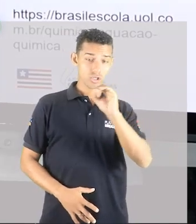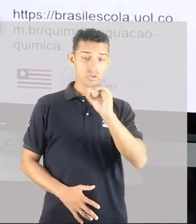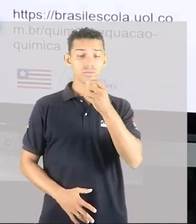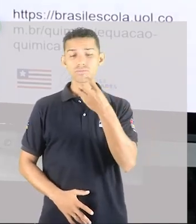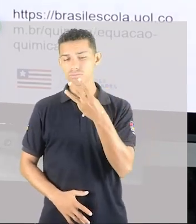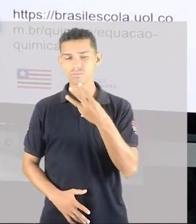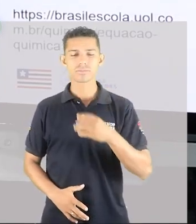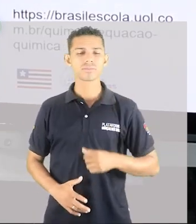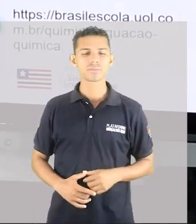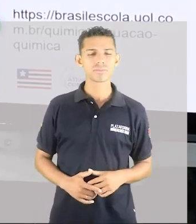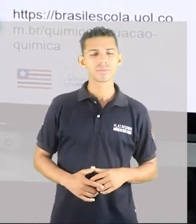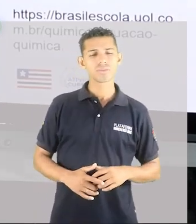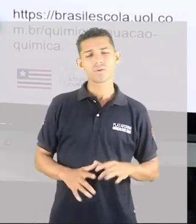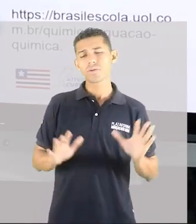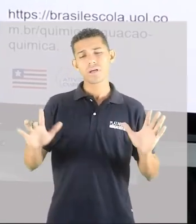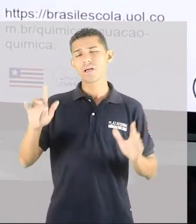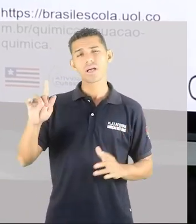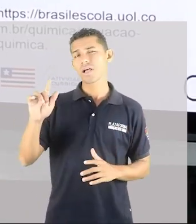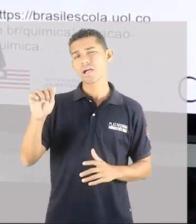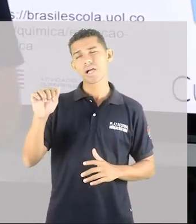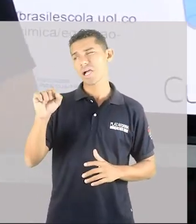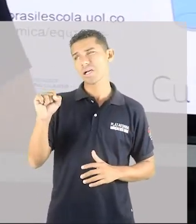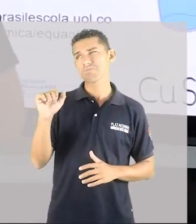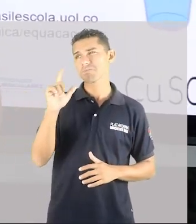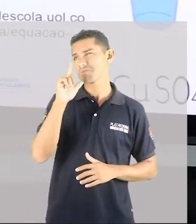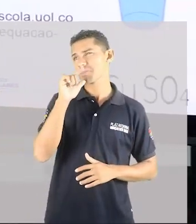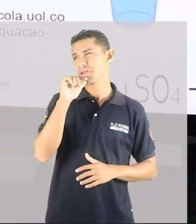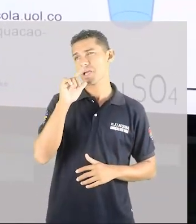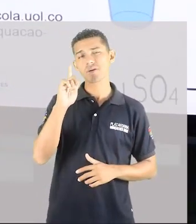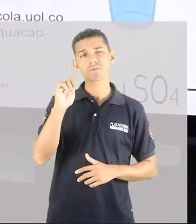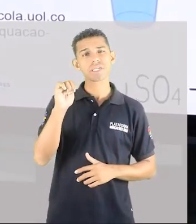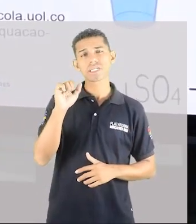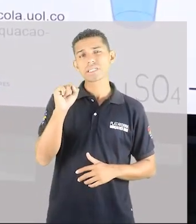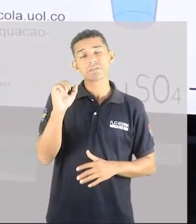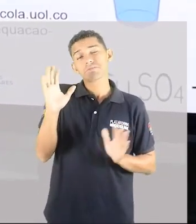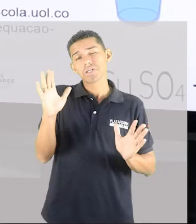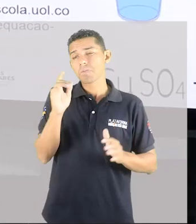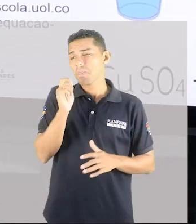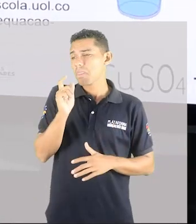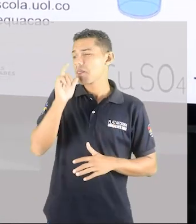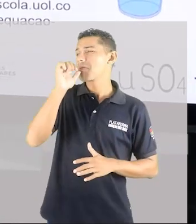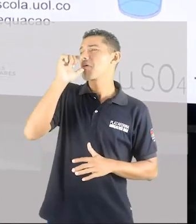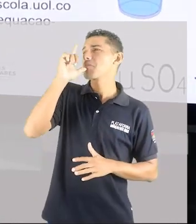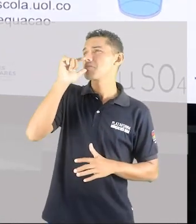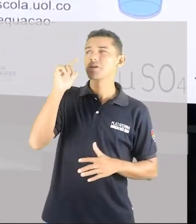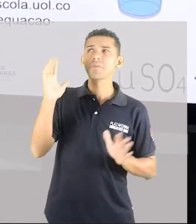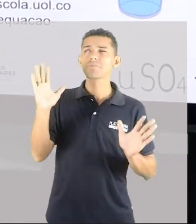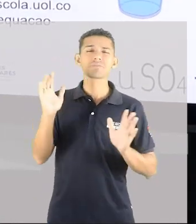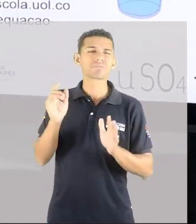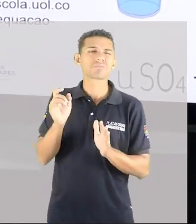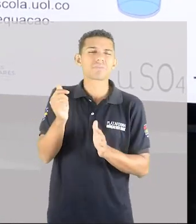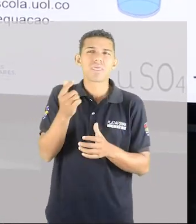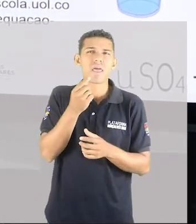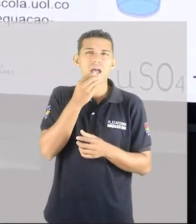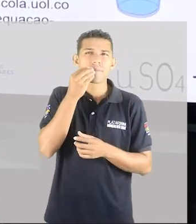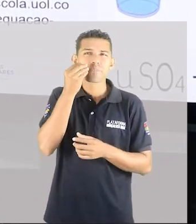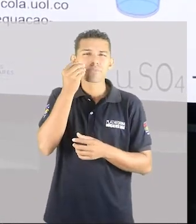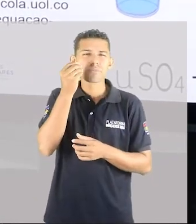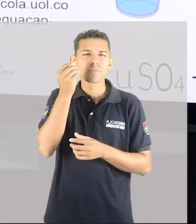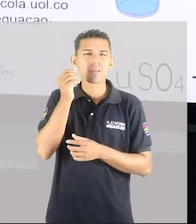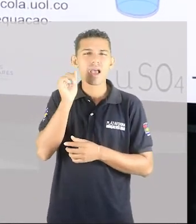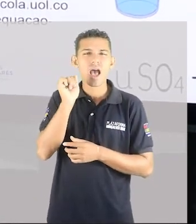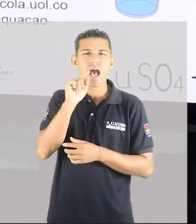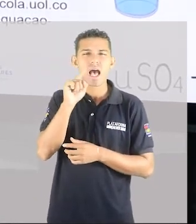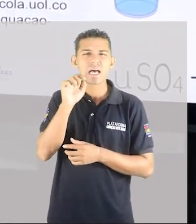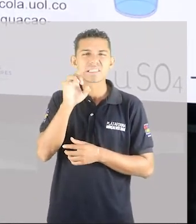Não sei se tu gosta com água com gás, eu não sou muito fã. E uns dias pra cá eu até tomei um pouco, mas tu percebe que ela tem um saborzinho levemente